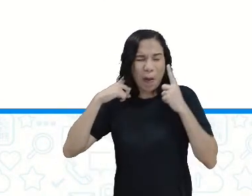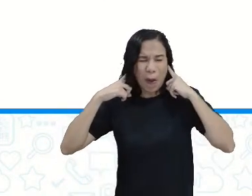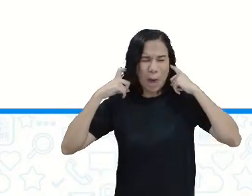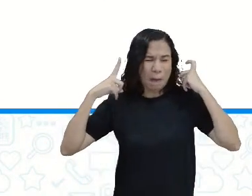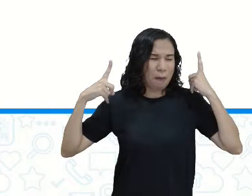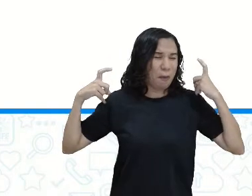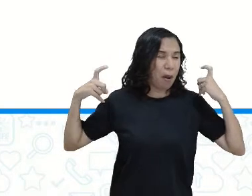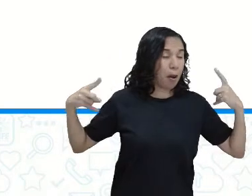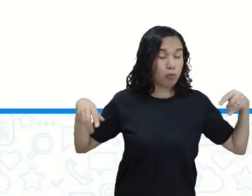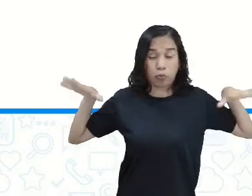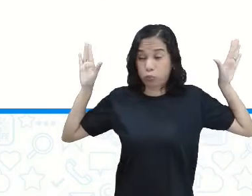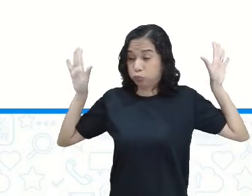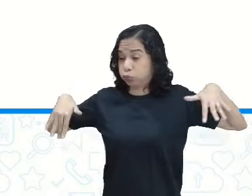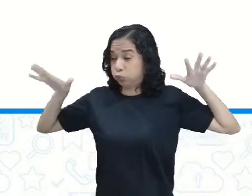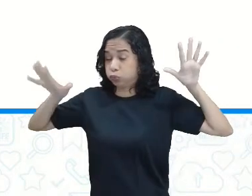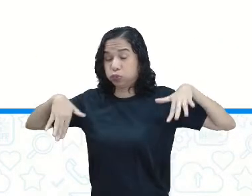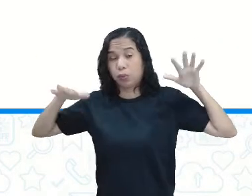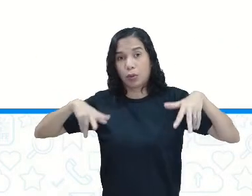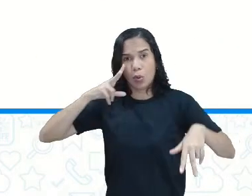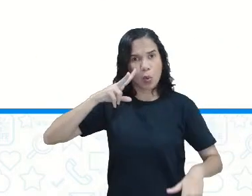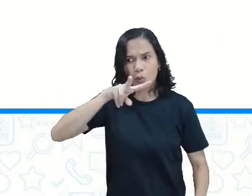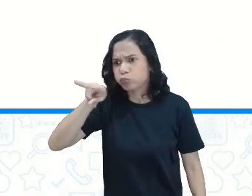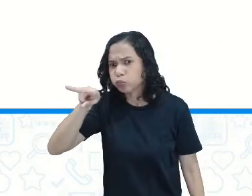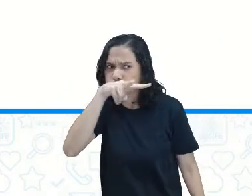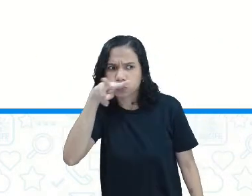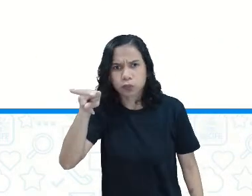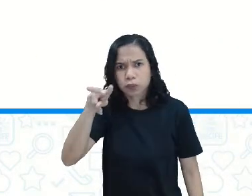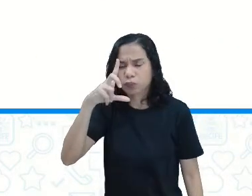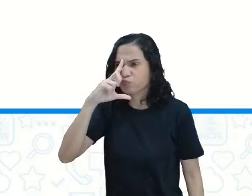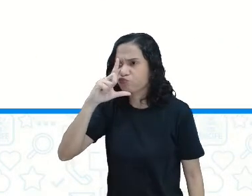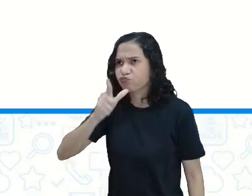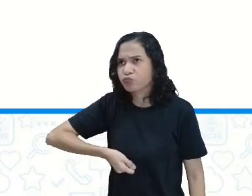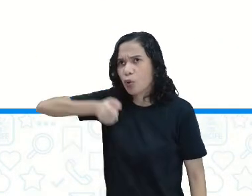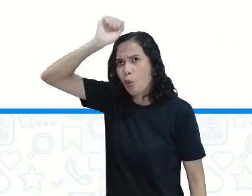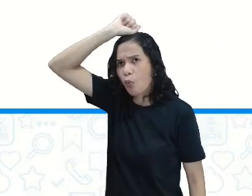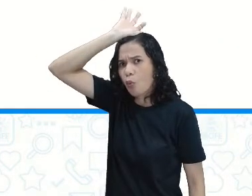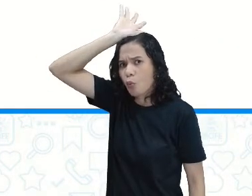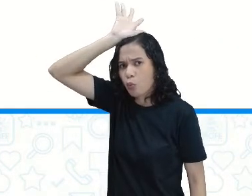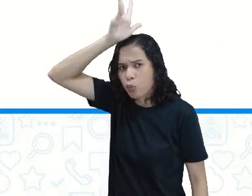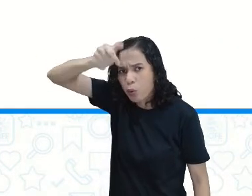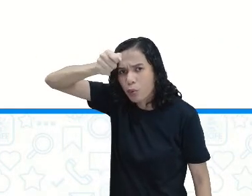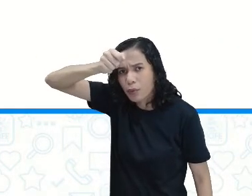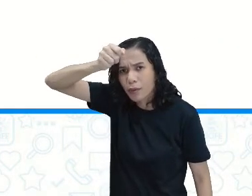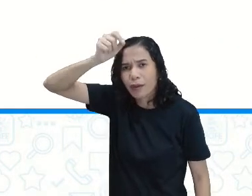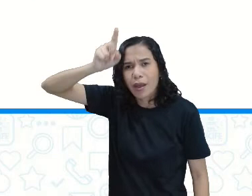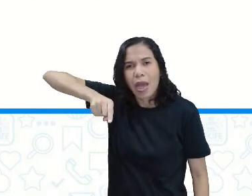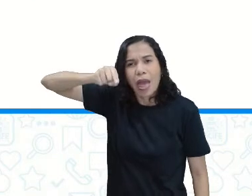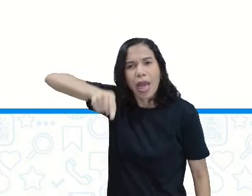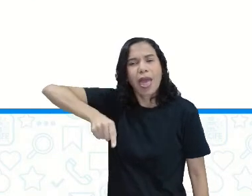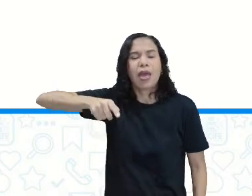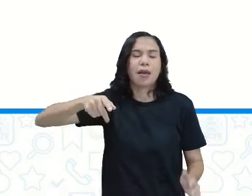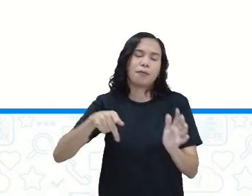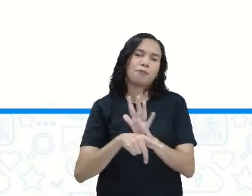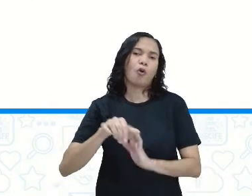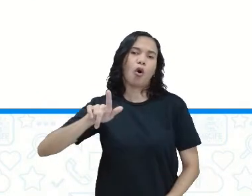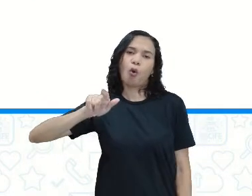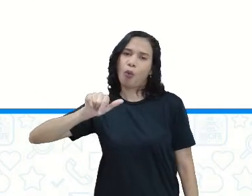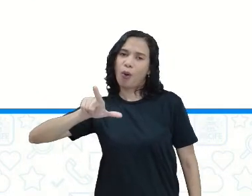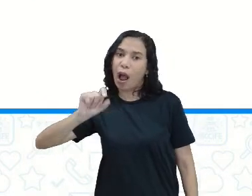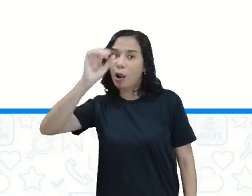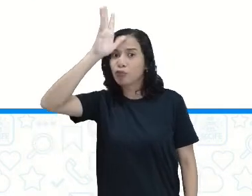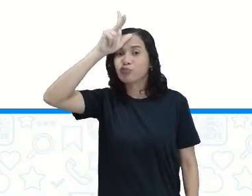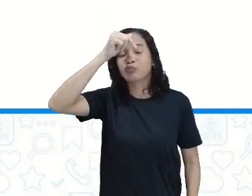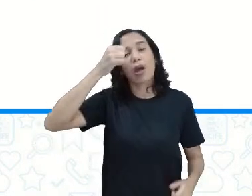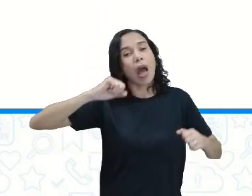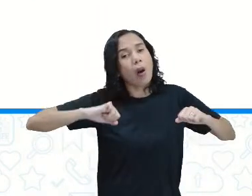barulhento, espantado, de olhar feroz e crista rubra, era o galo, filhinho,